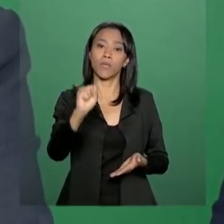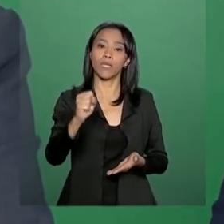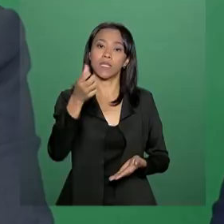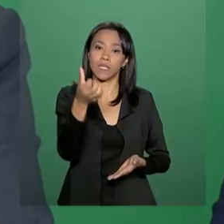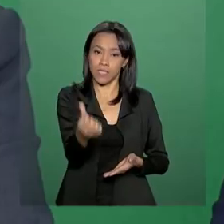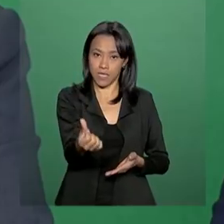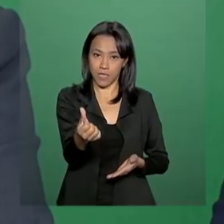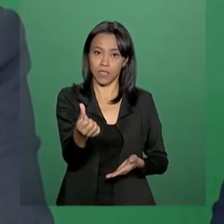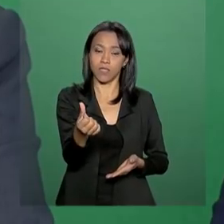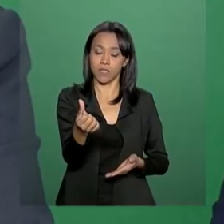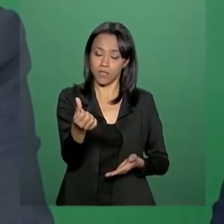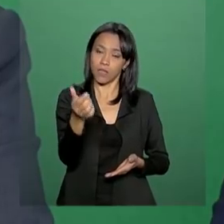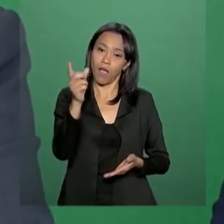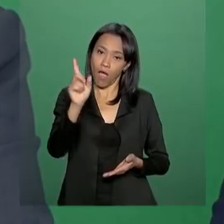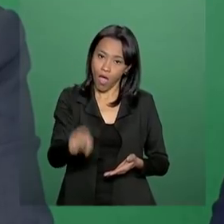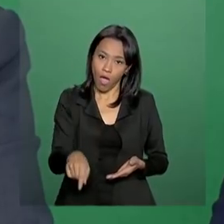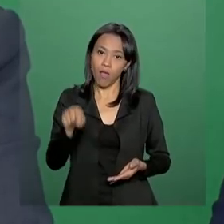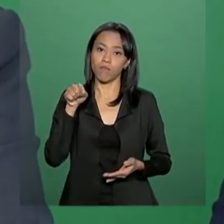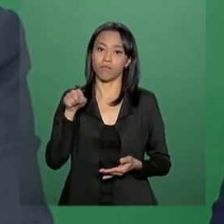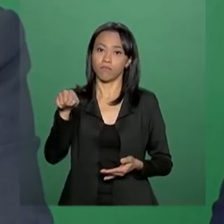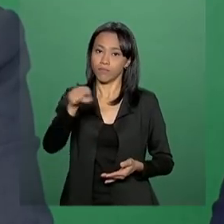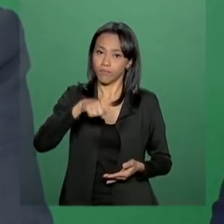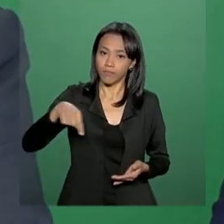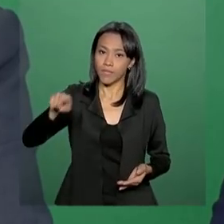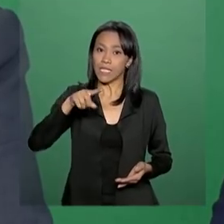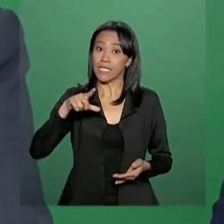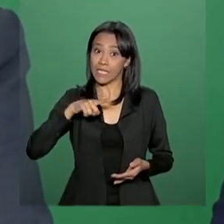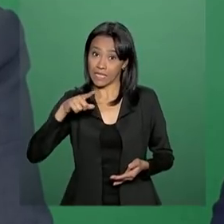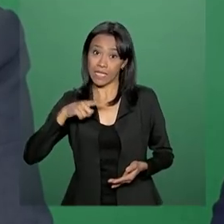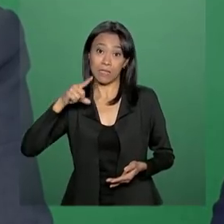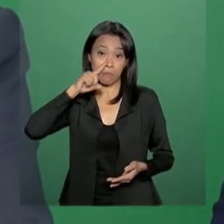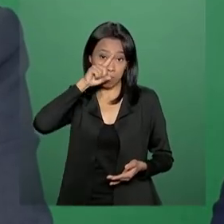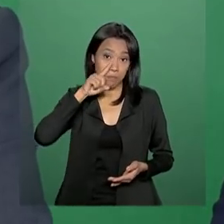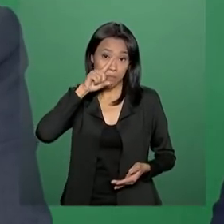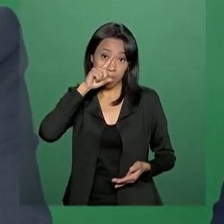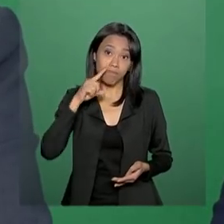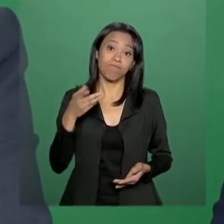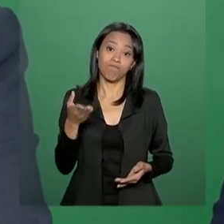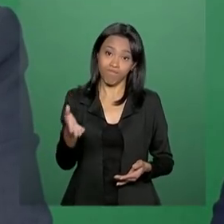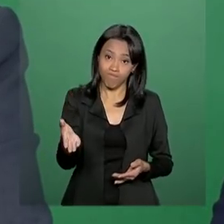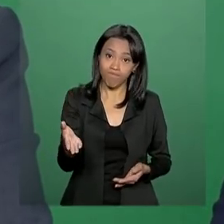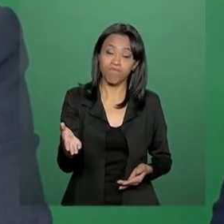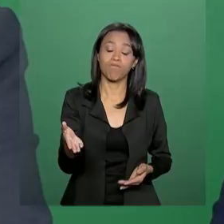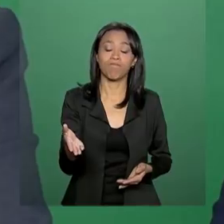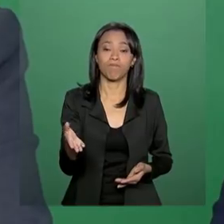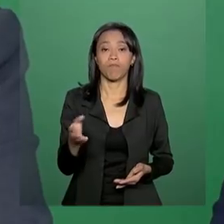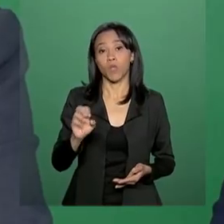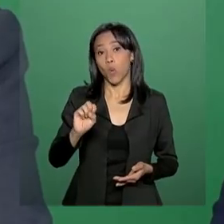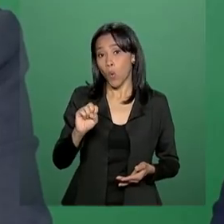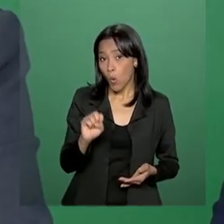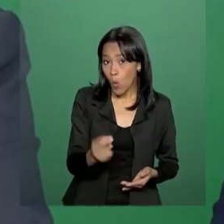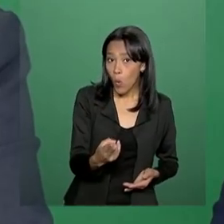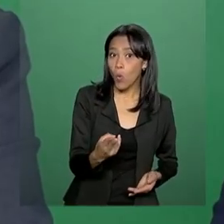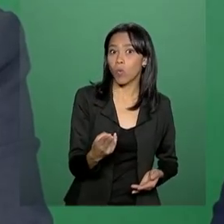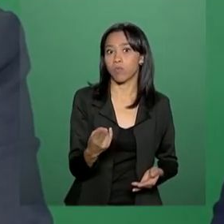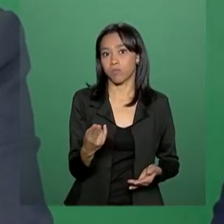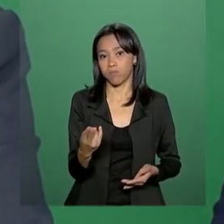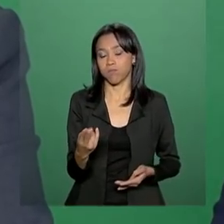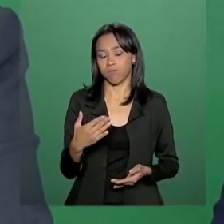3.386 são classificadas com dano potencial associado alto ou risco